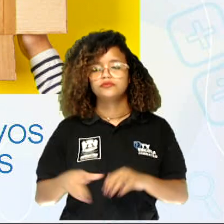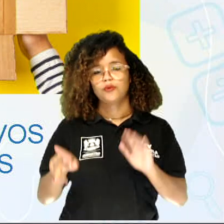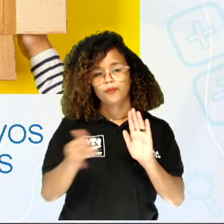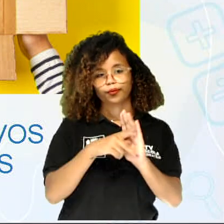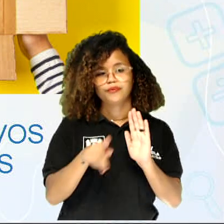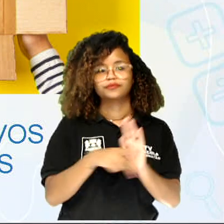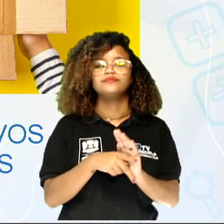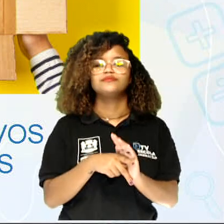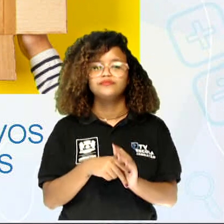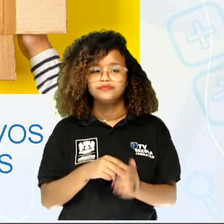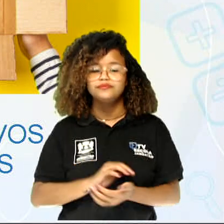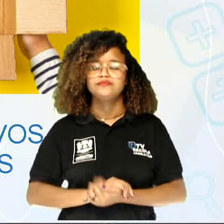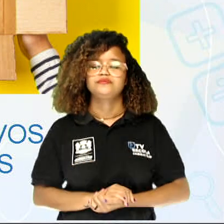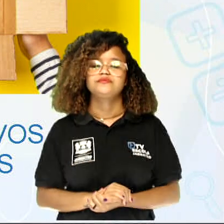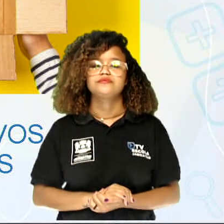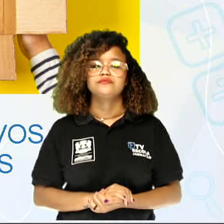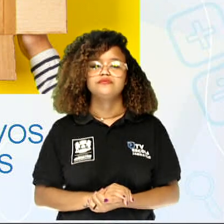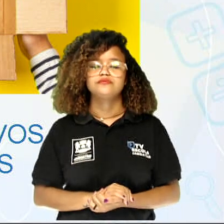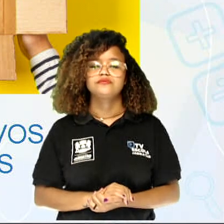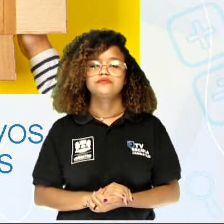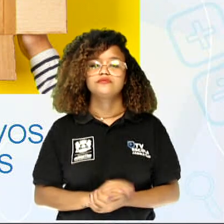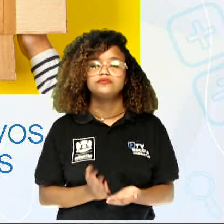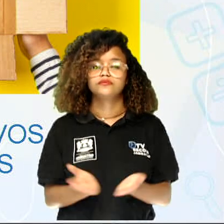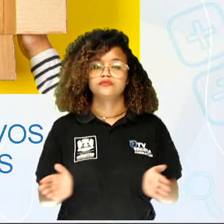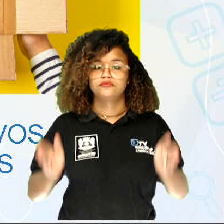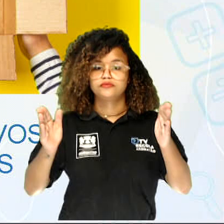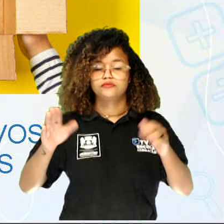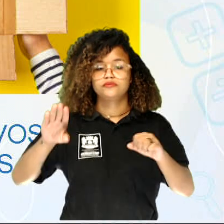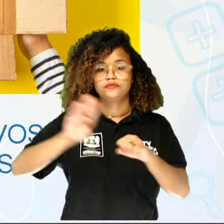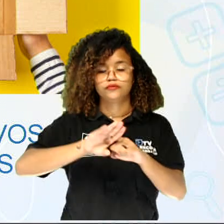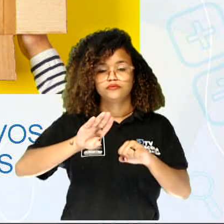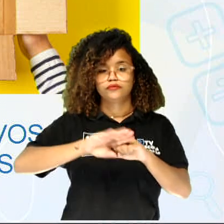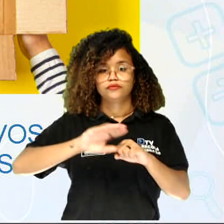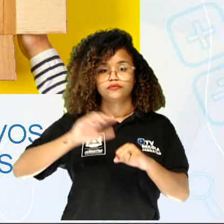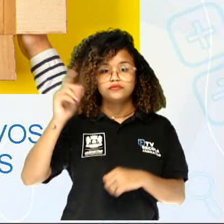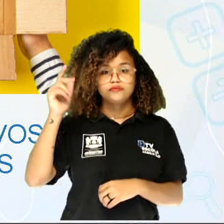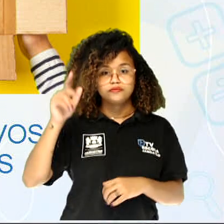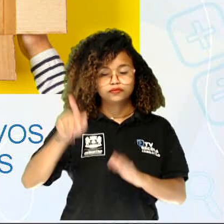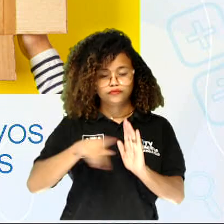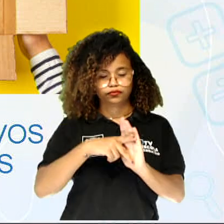próprio. Tá aí, Fernanda, na caixa de substantivo próprio.